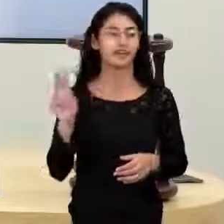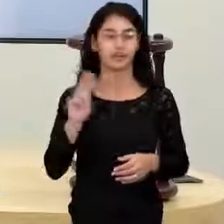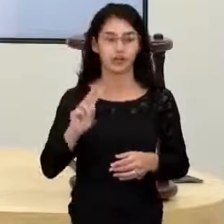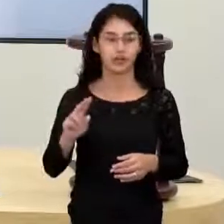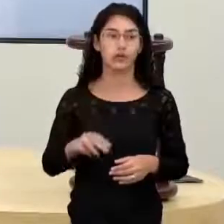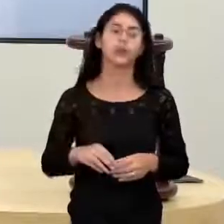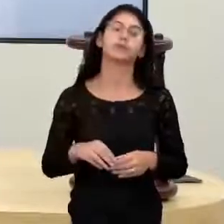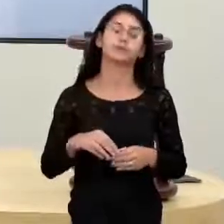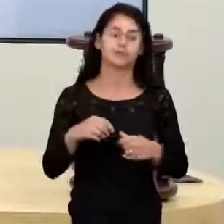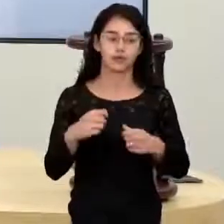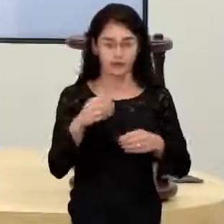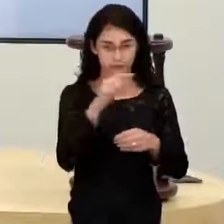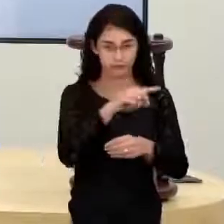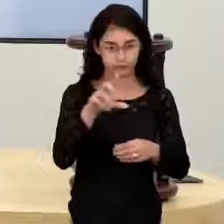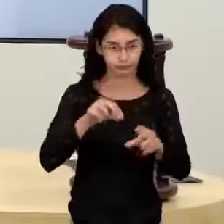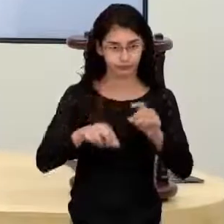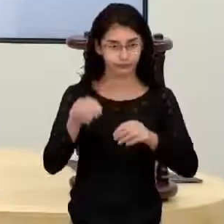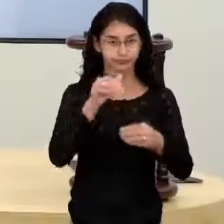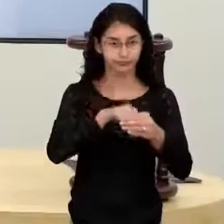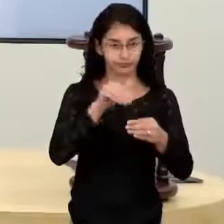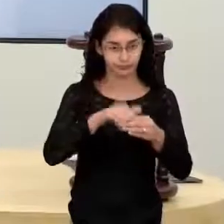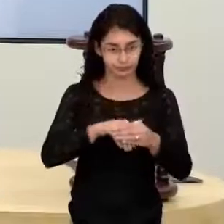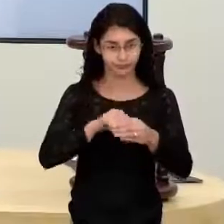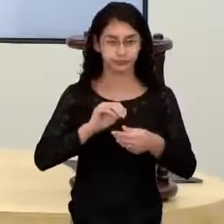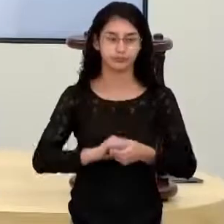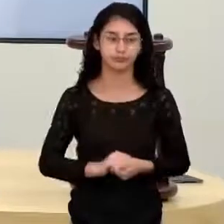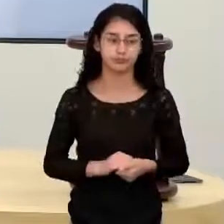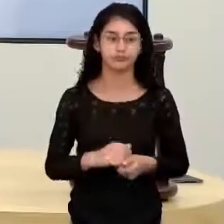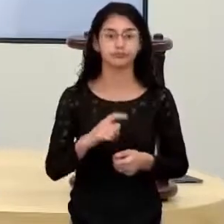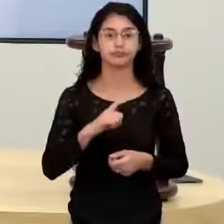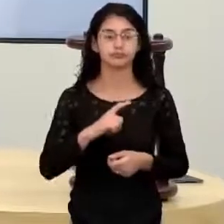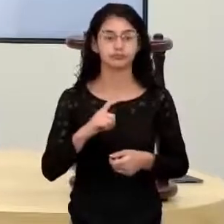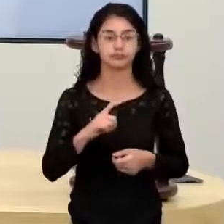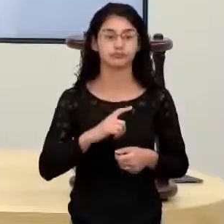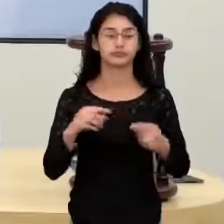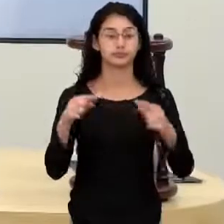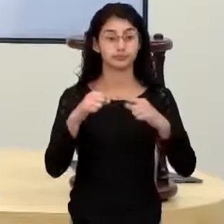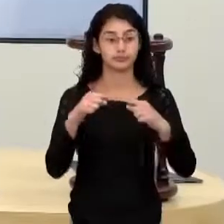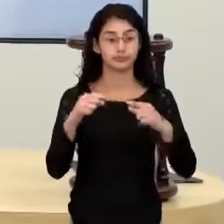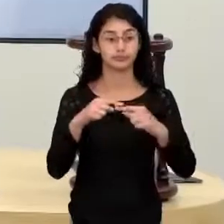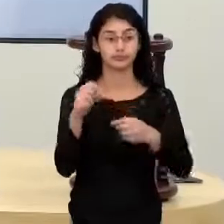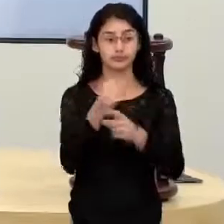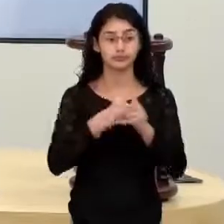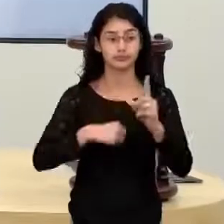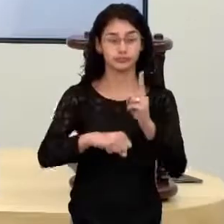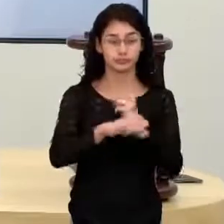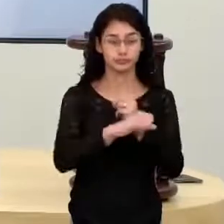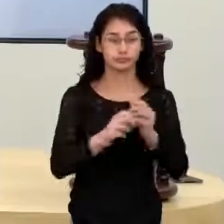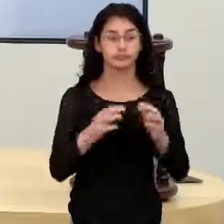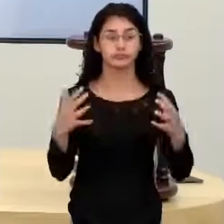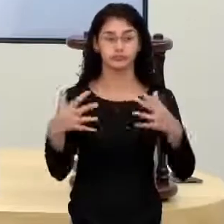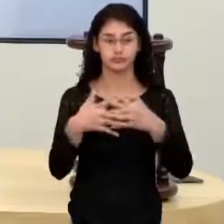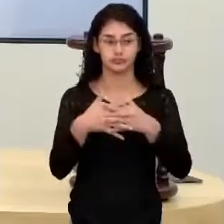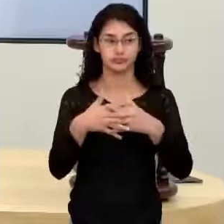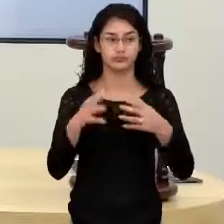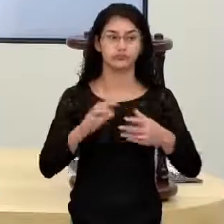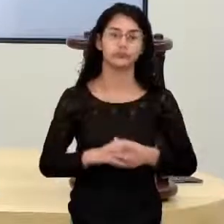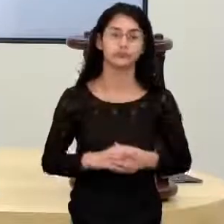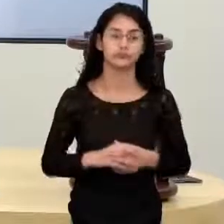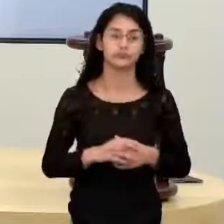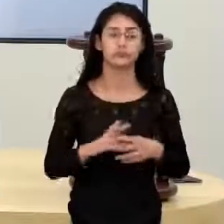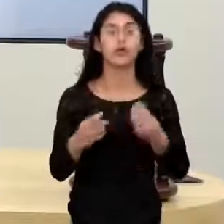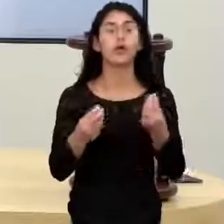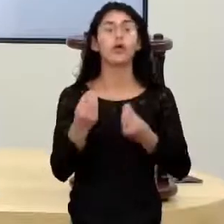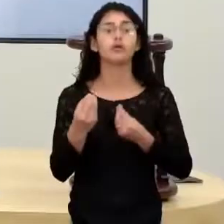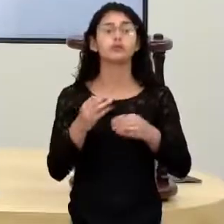são escolhidos pelo povo através do voto, que é também uma participação cidadã. E aí, assim, como que